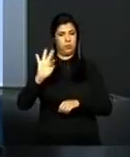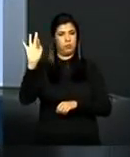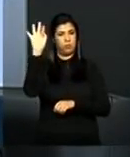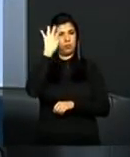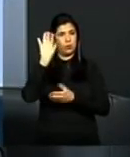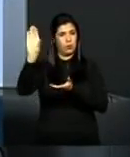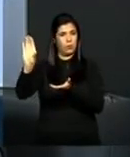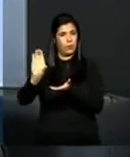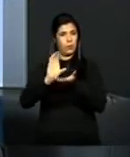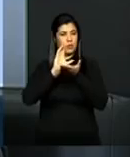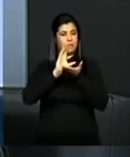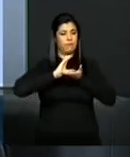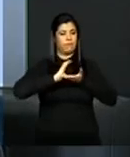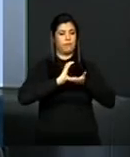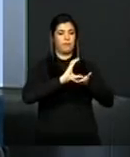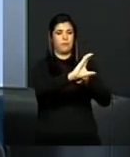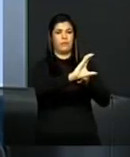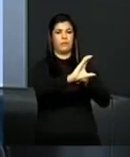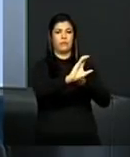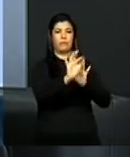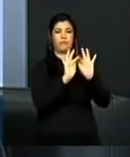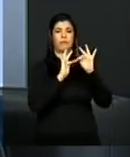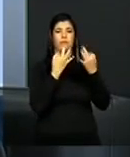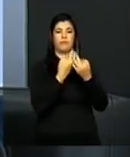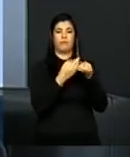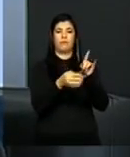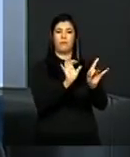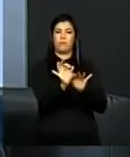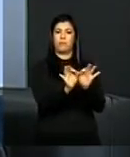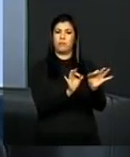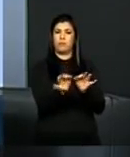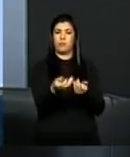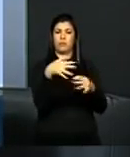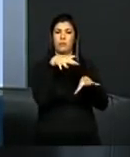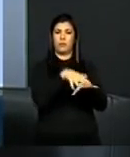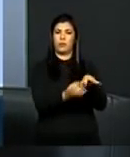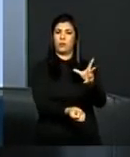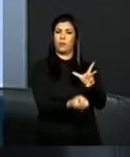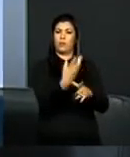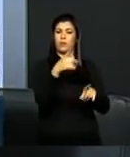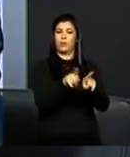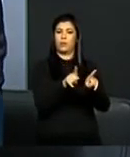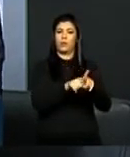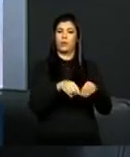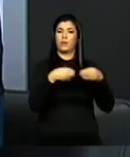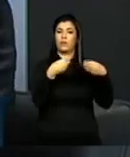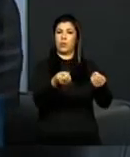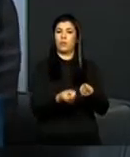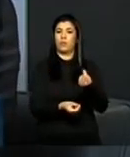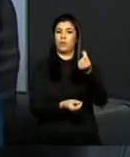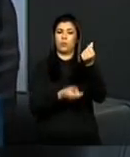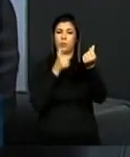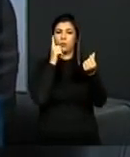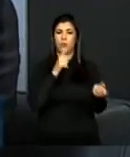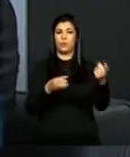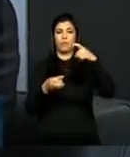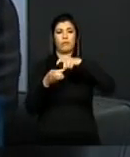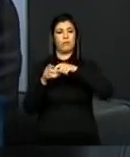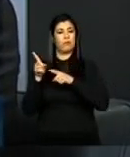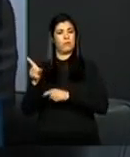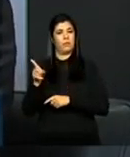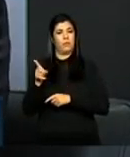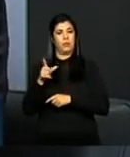milhares de famílias para montar um projeto de inclusão produtiva e colocar um recurso não reembolsável. Isso não é